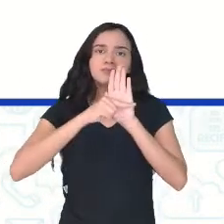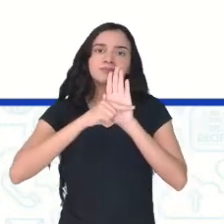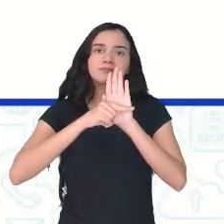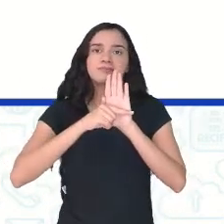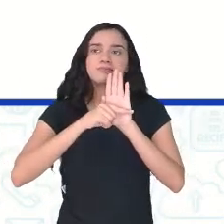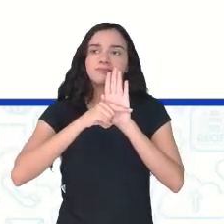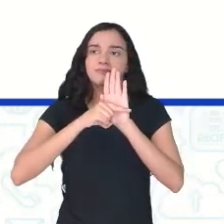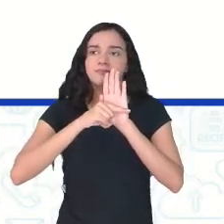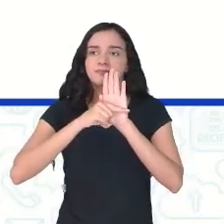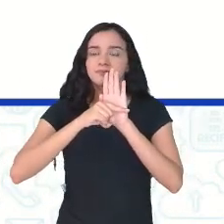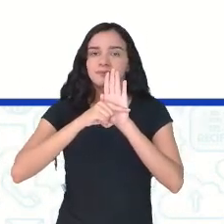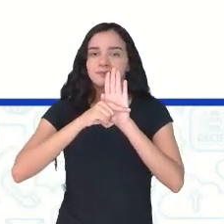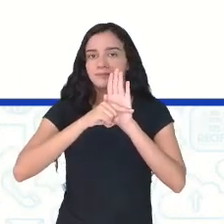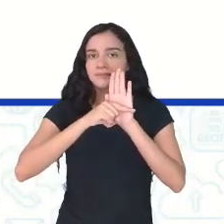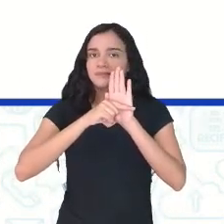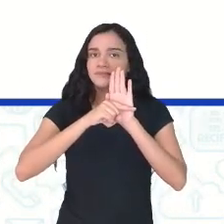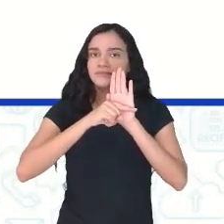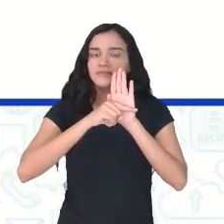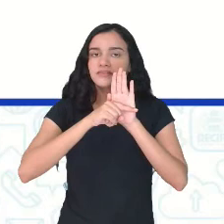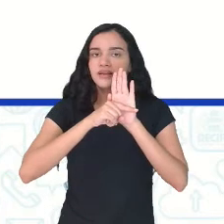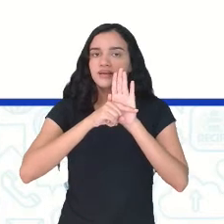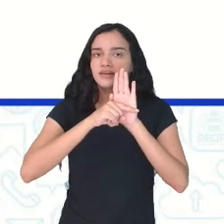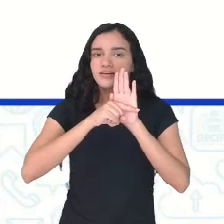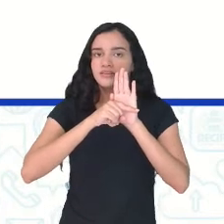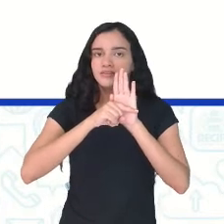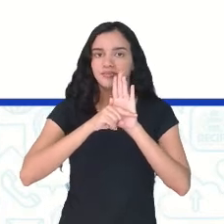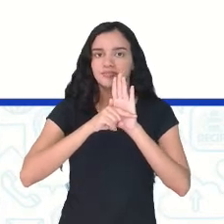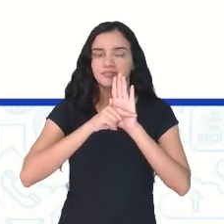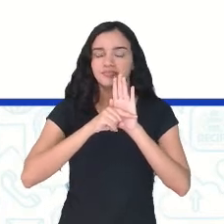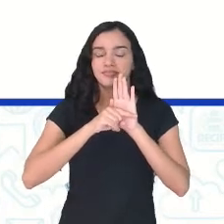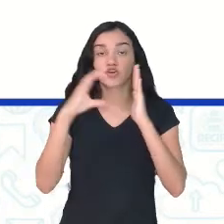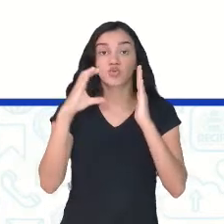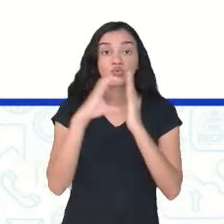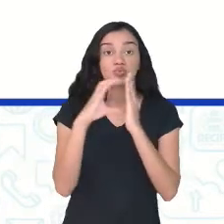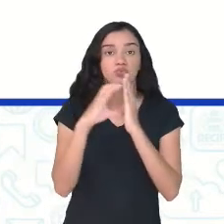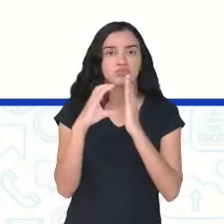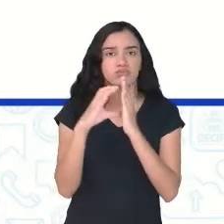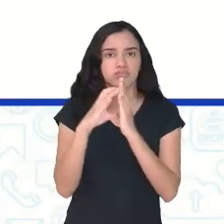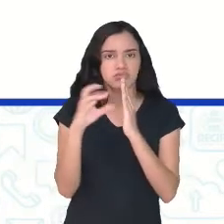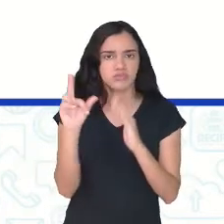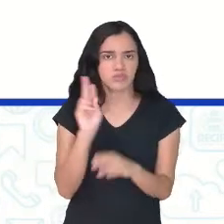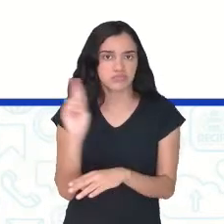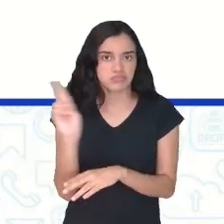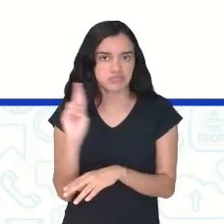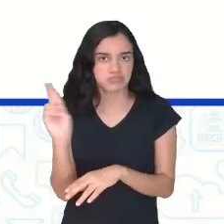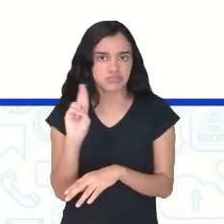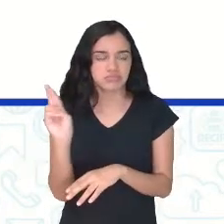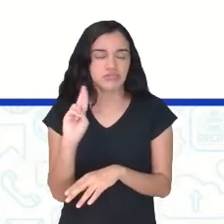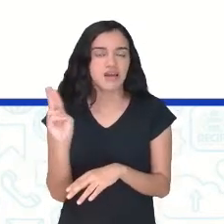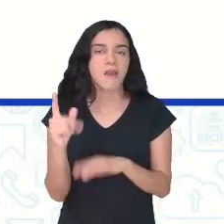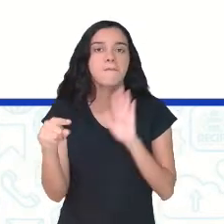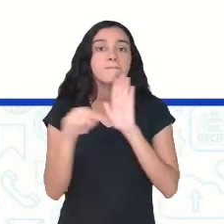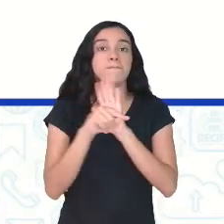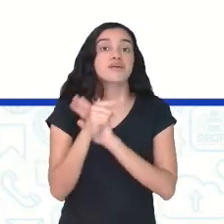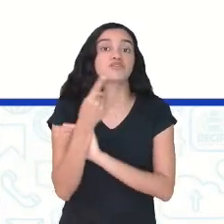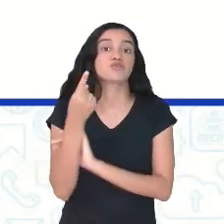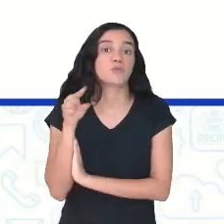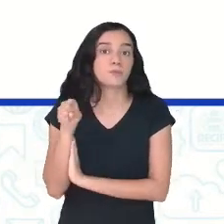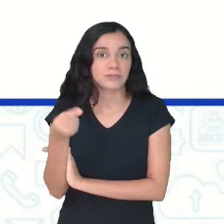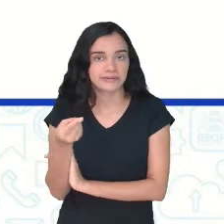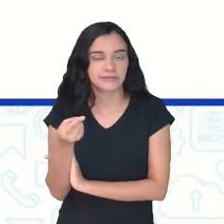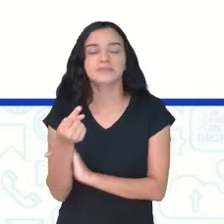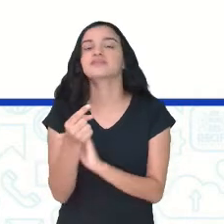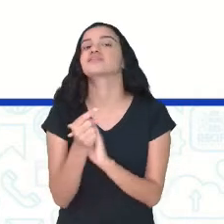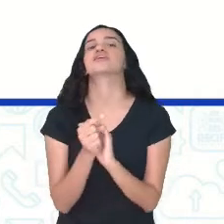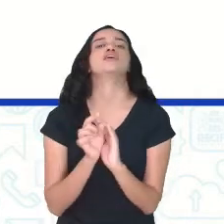na frente do símbolo do dinheiro, né, do real, botou um menos 1.000.